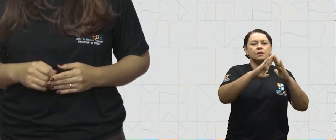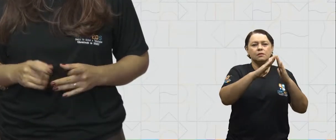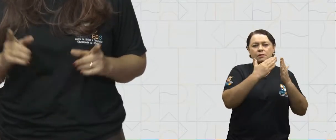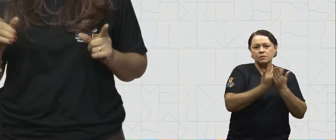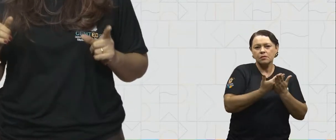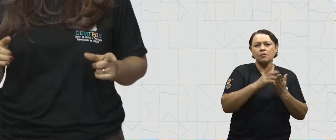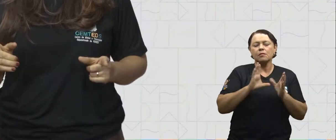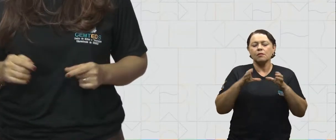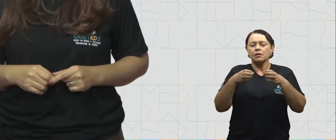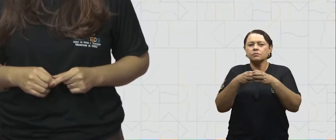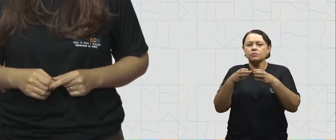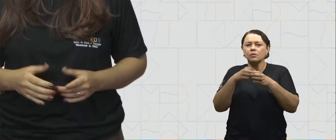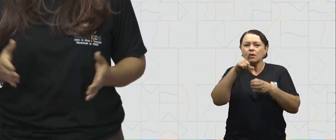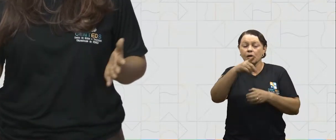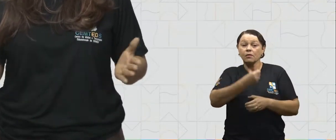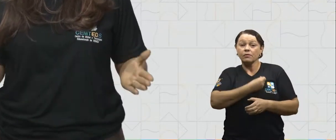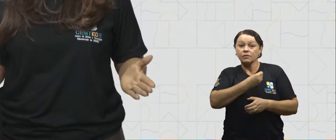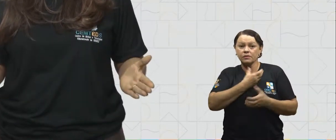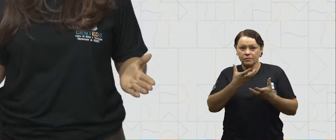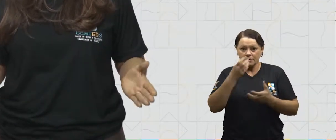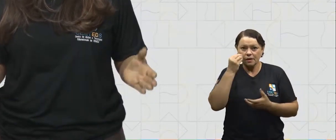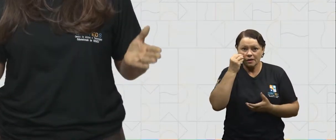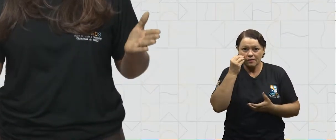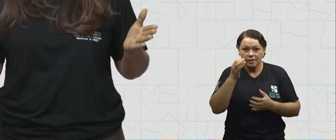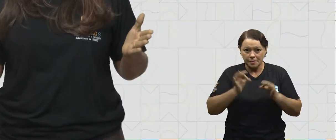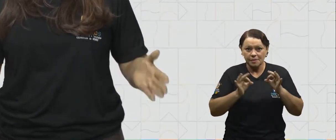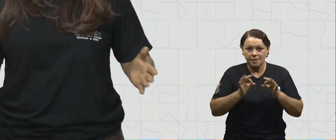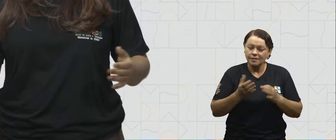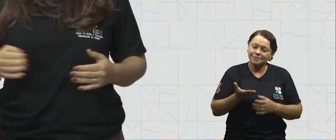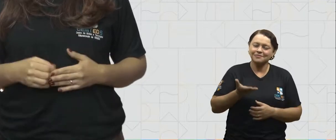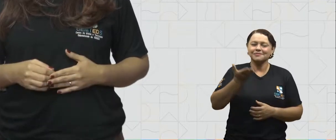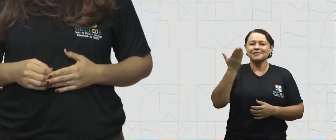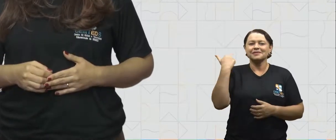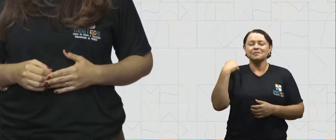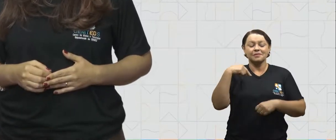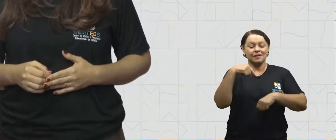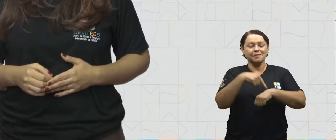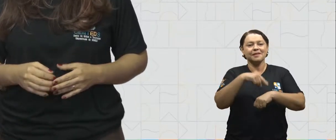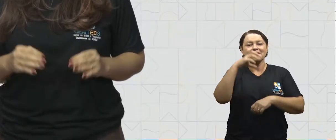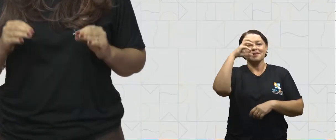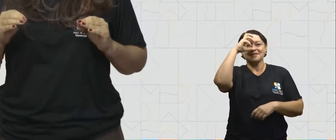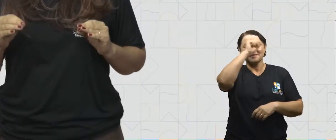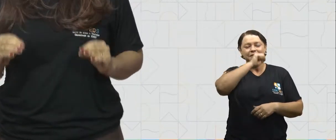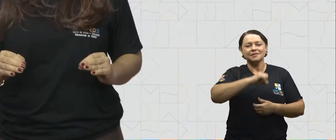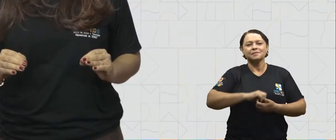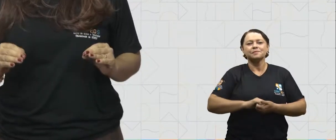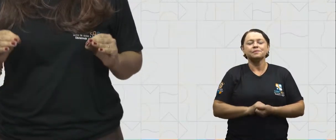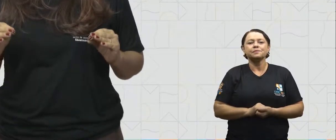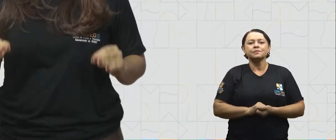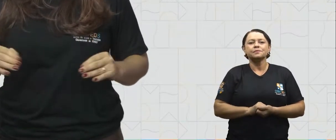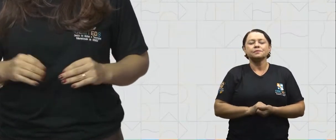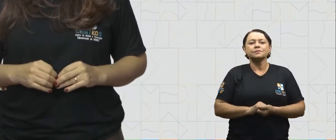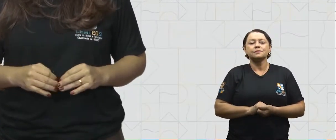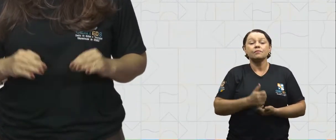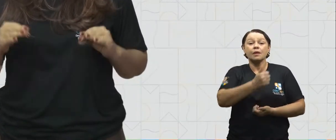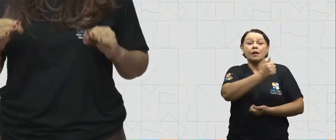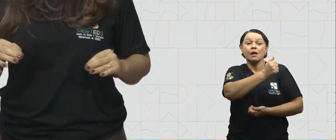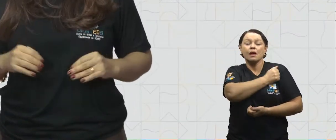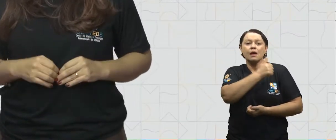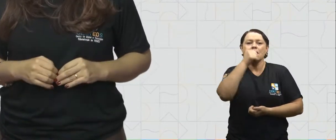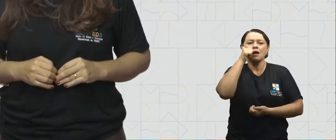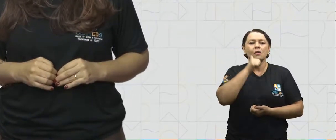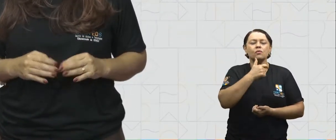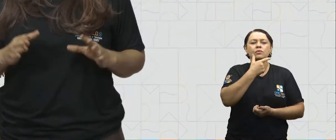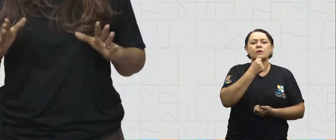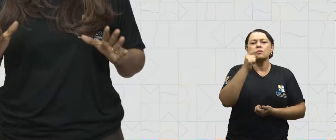Querem ver? Preparado? Então vamos lá para a nossa hora de aprender. Aluno e aluna,